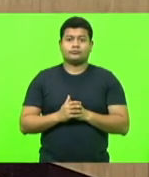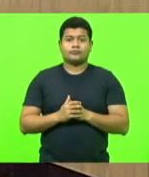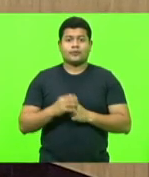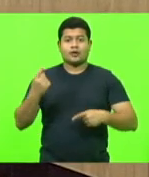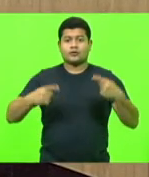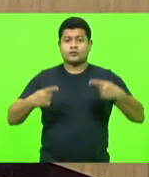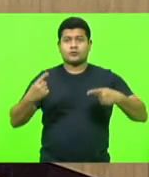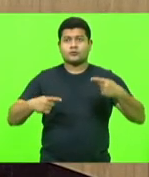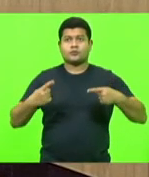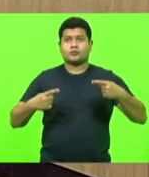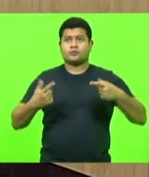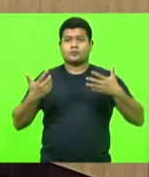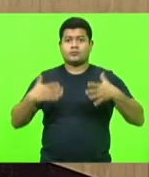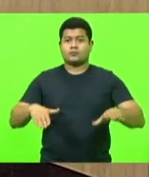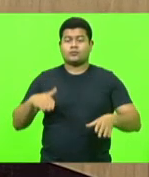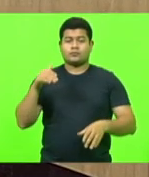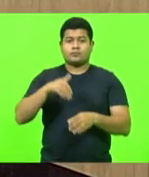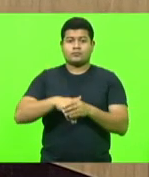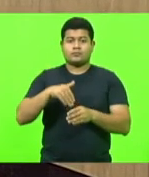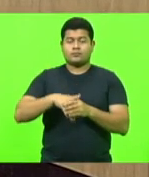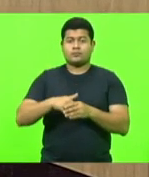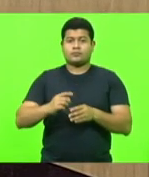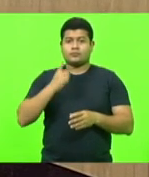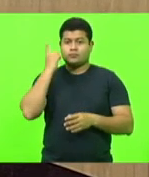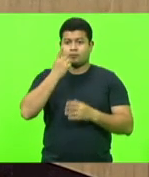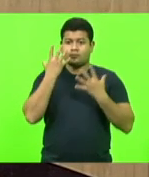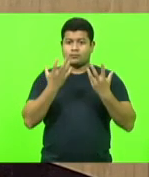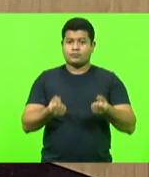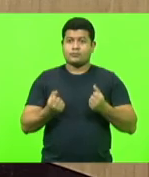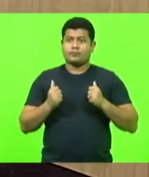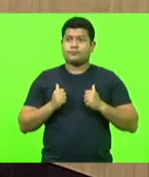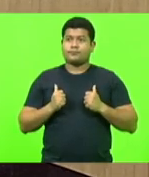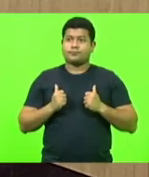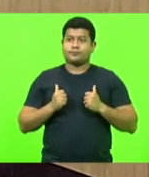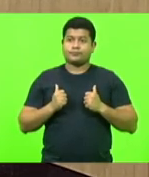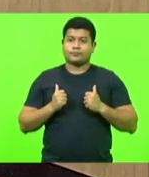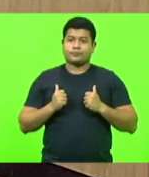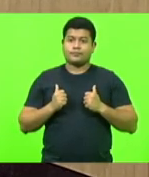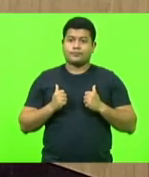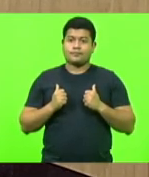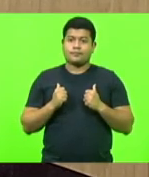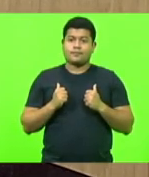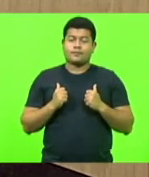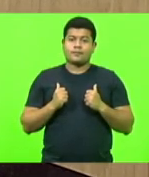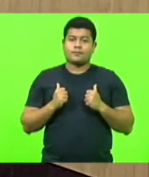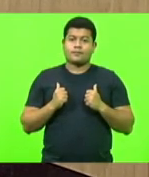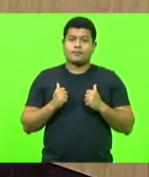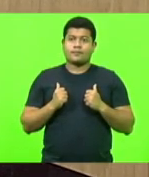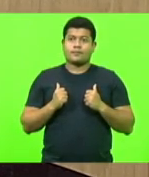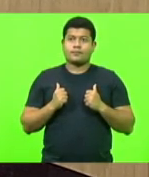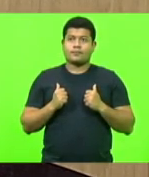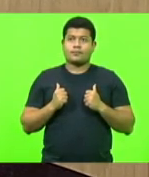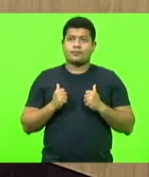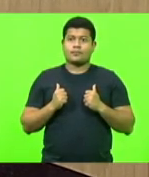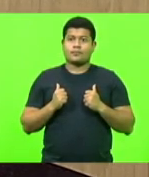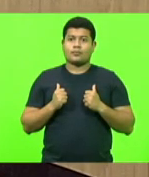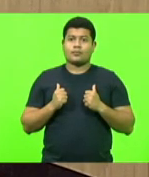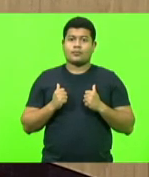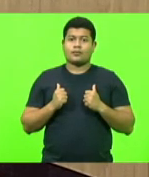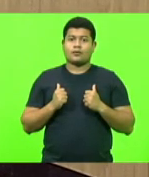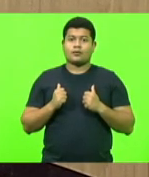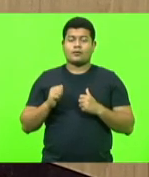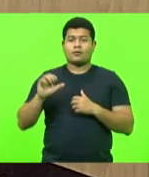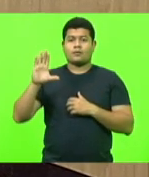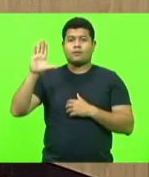havendo mais quem queira discutir, em votação. Deputados que aprovam, permaneçam como se encontra. Voto contrário, senhor presidente.